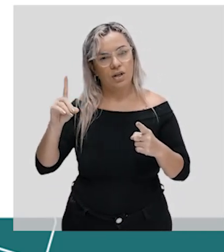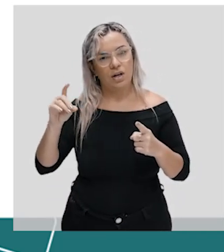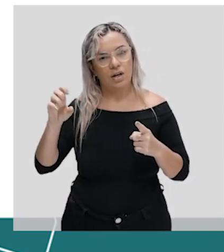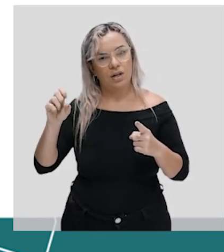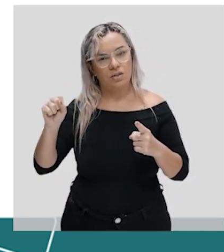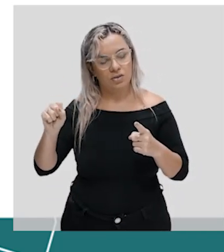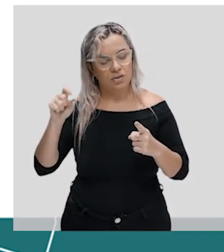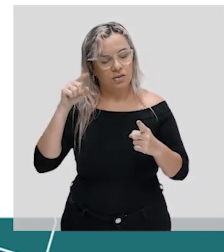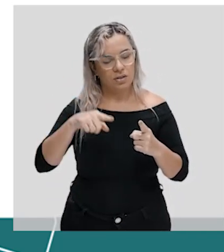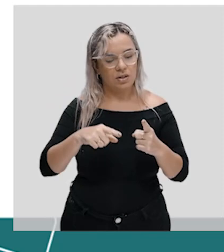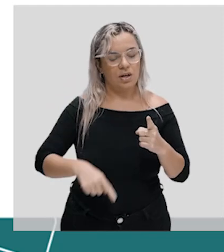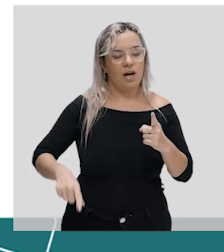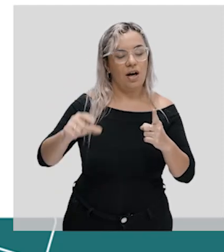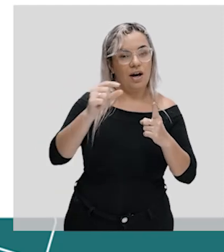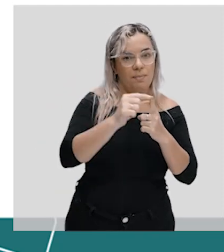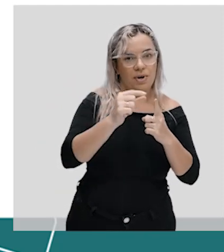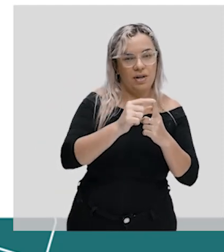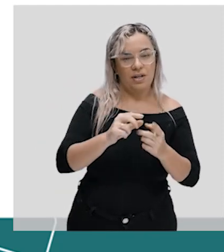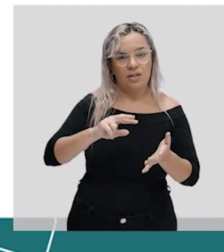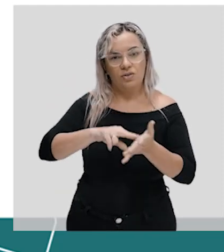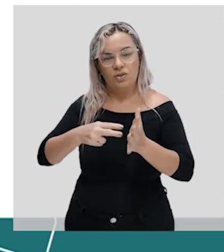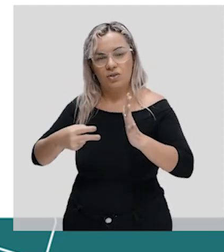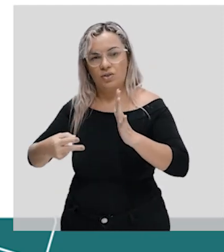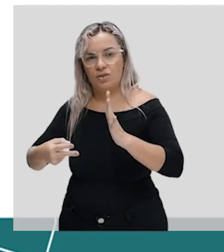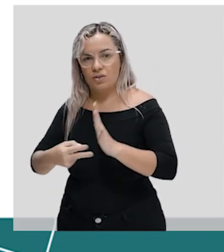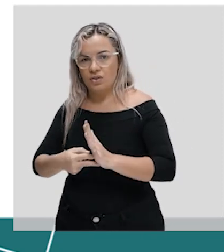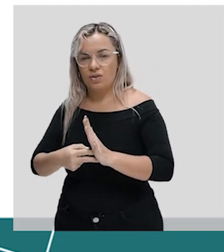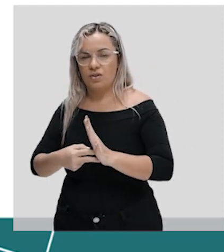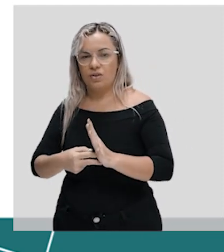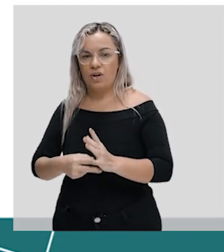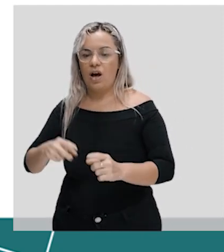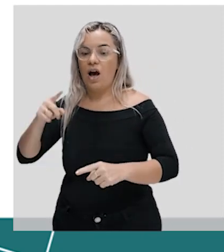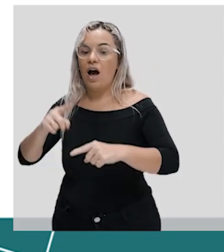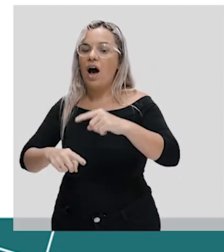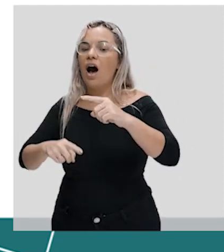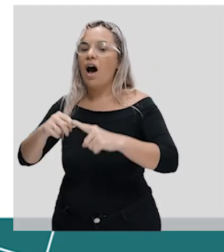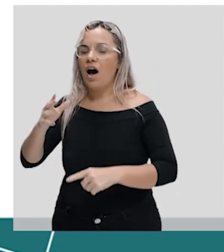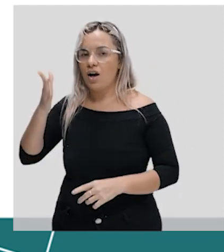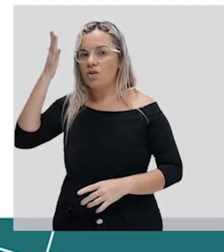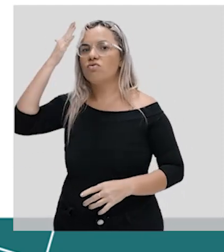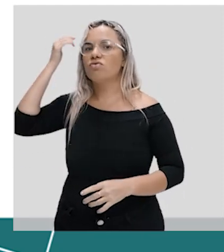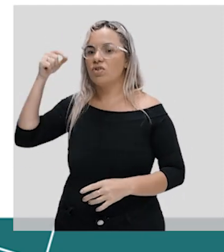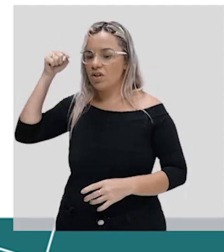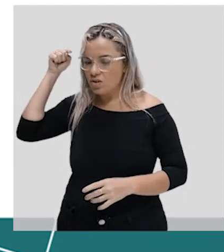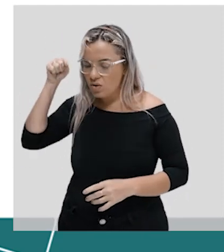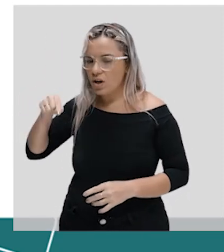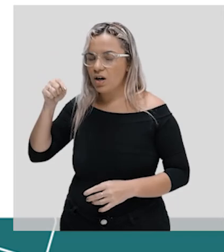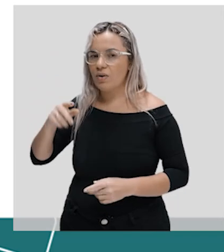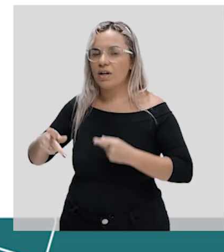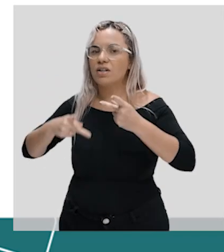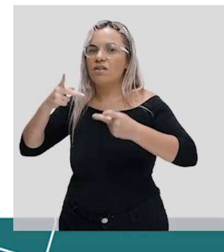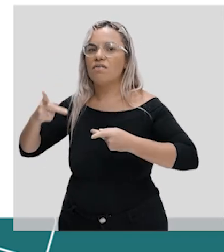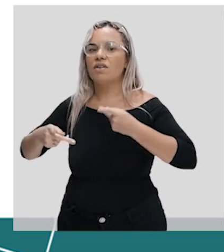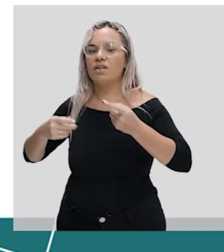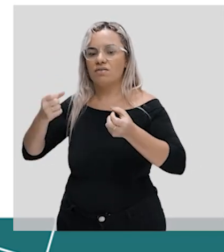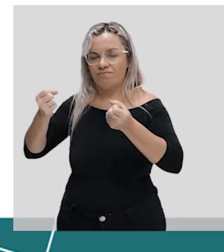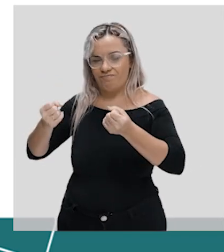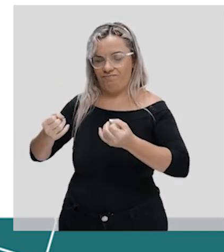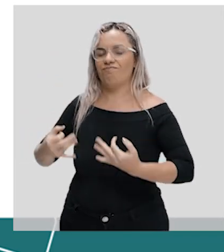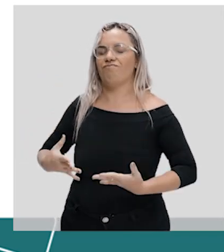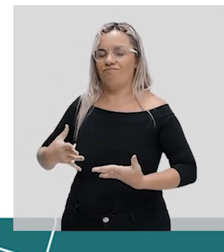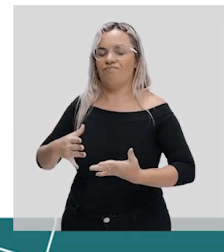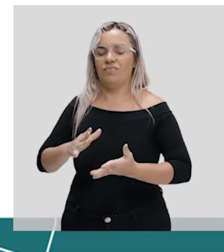descobrindo ao longo da nossa existência. Nós vamos denominando esse significado aos significantes, ou seja,